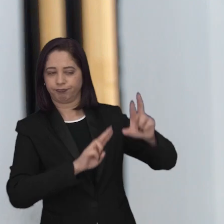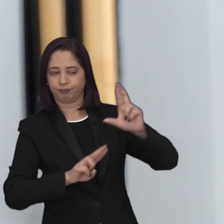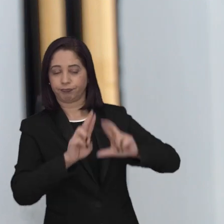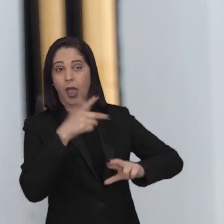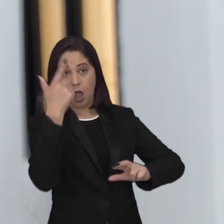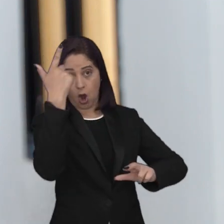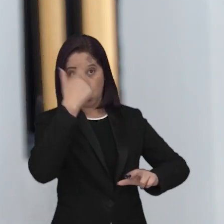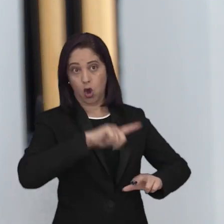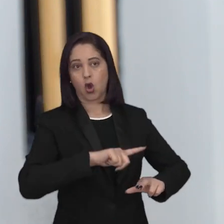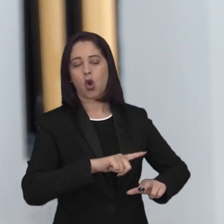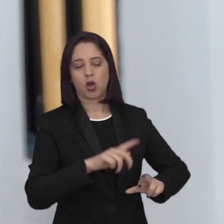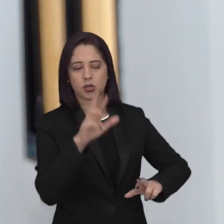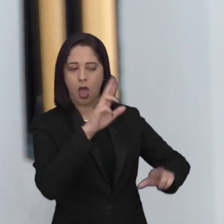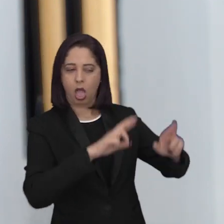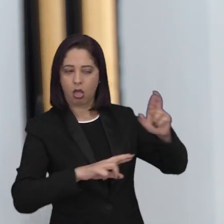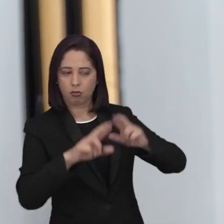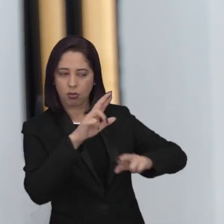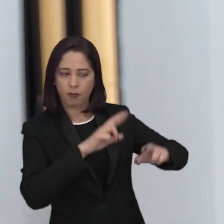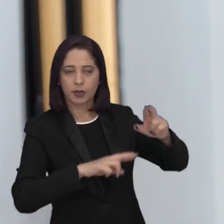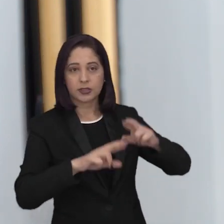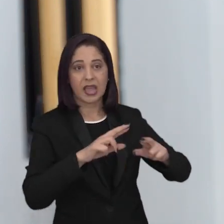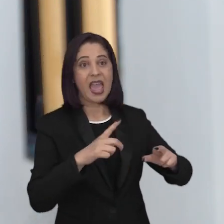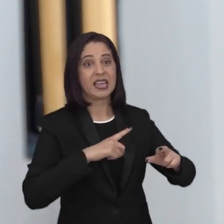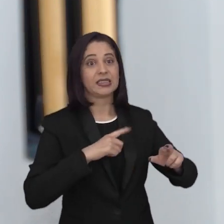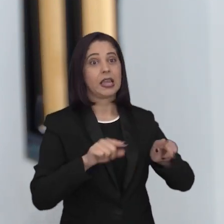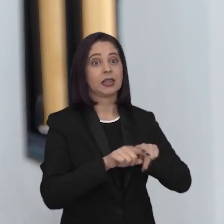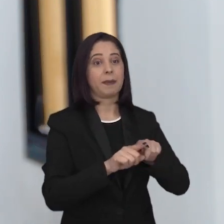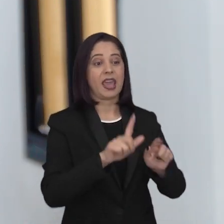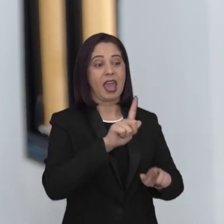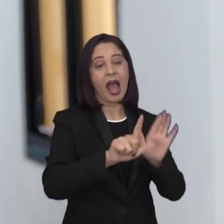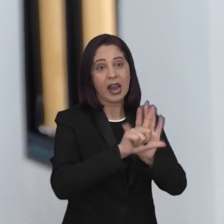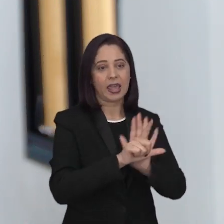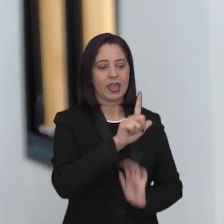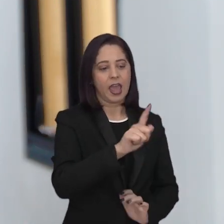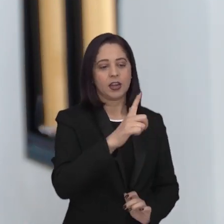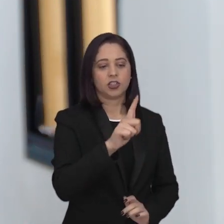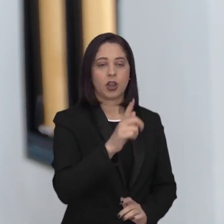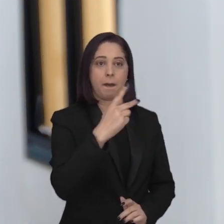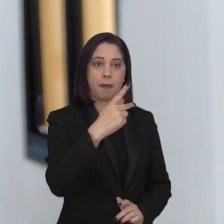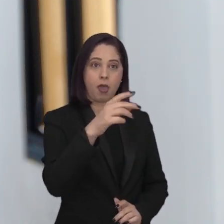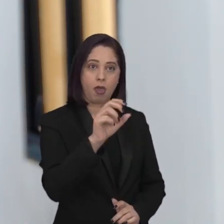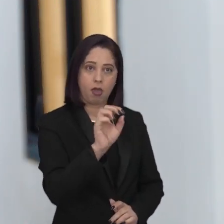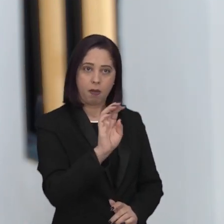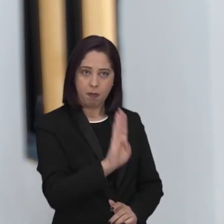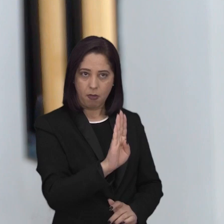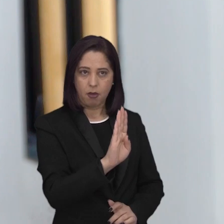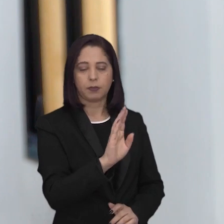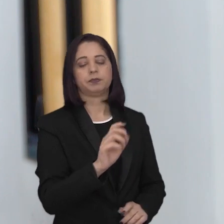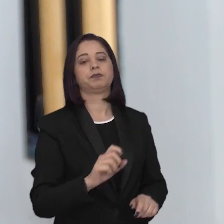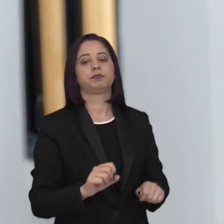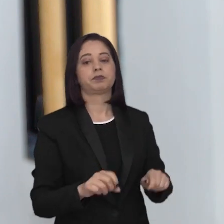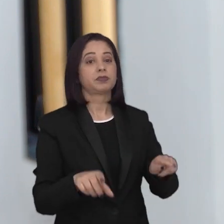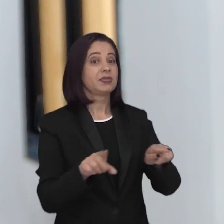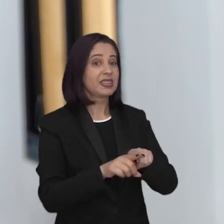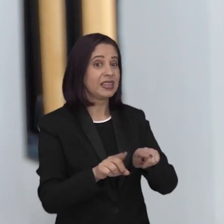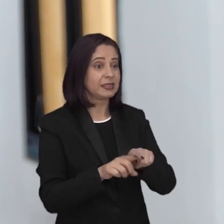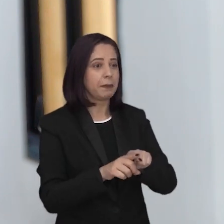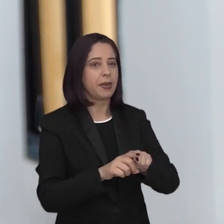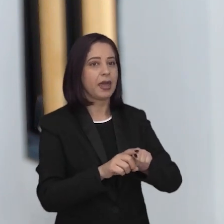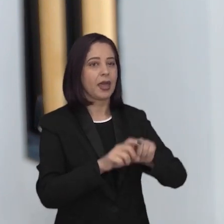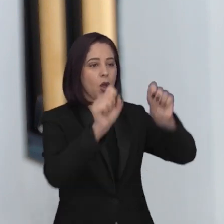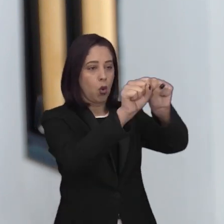fiscalizar, tem uma transparência por trás da plataforma, até mesmo por questões de LGPD, né? É obrigado a trazer termos de